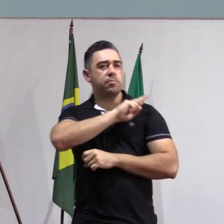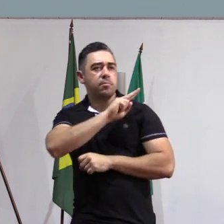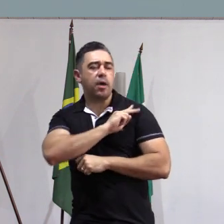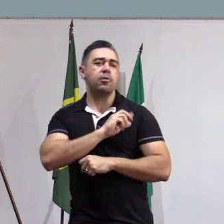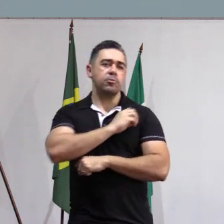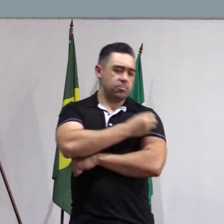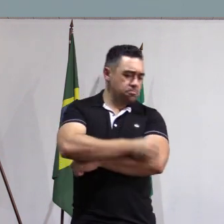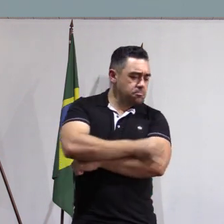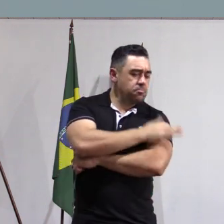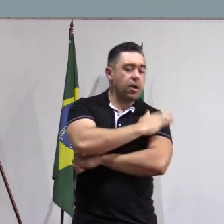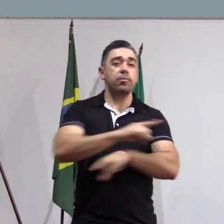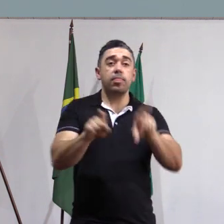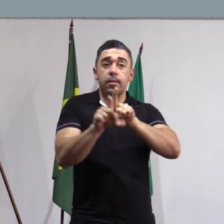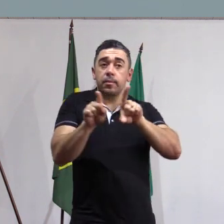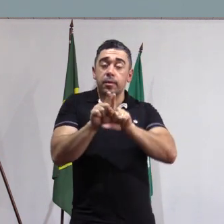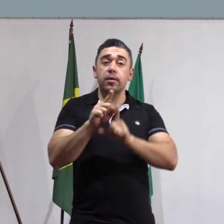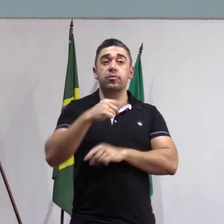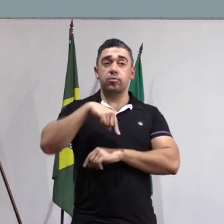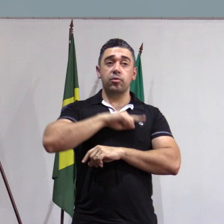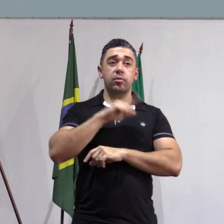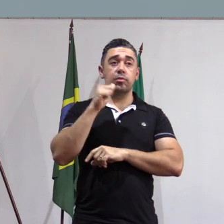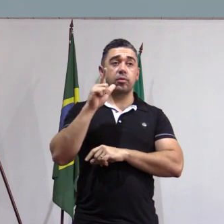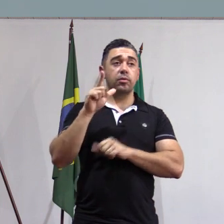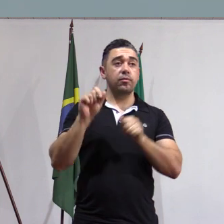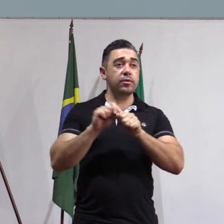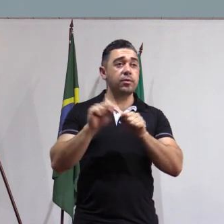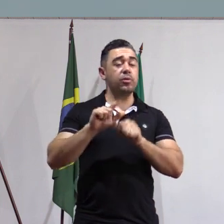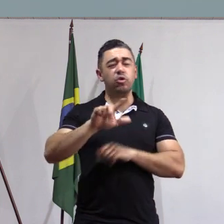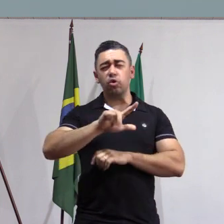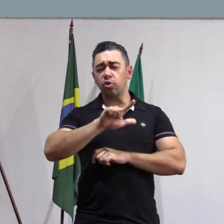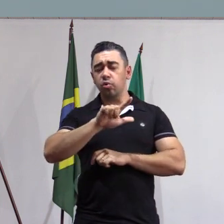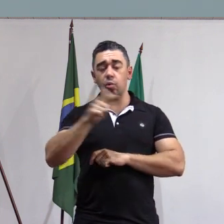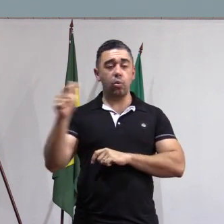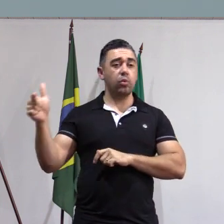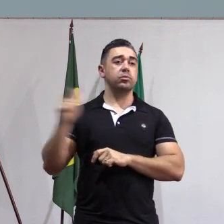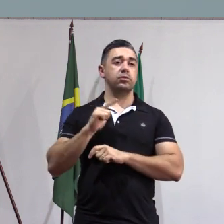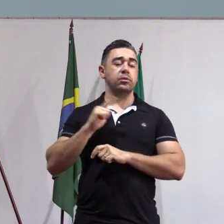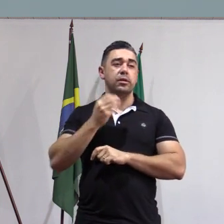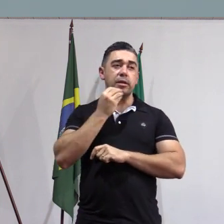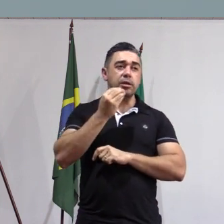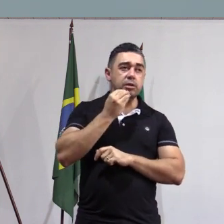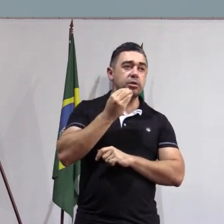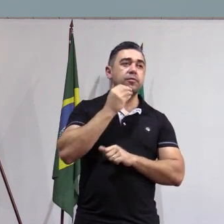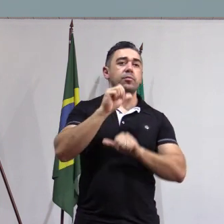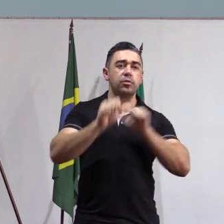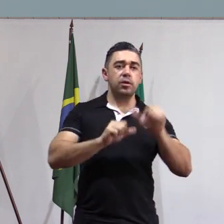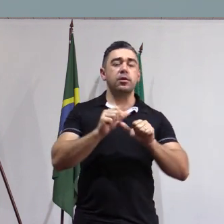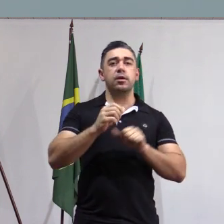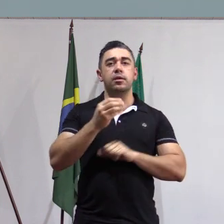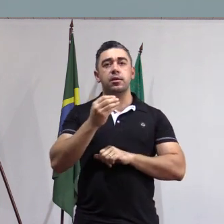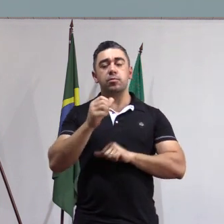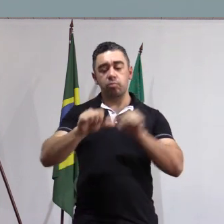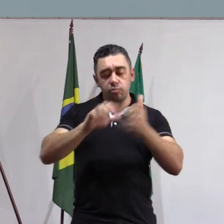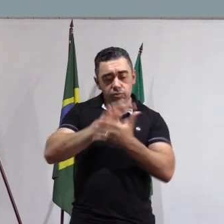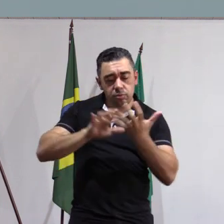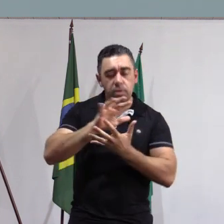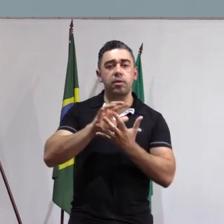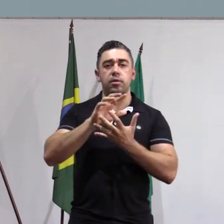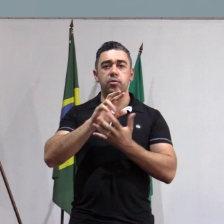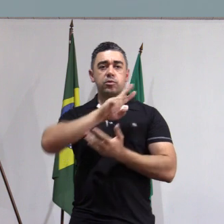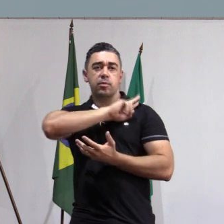a partir disso, casamos todas as reformas que foram apresentadas no último período. A reforma do ensino médio, a